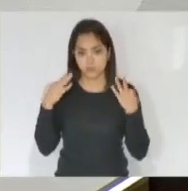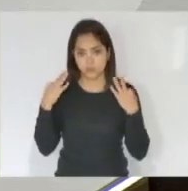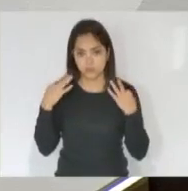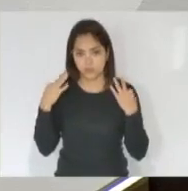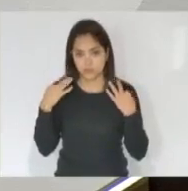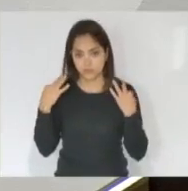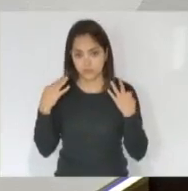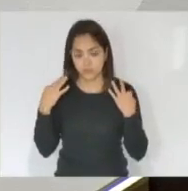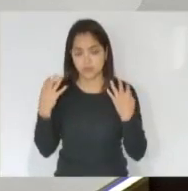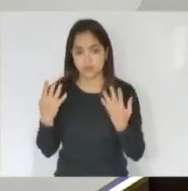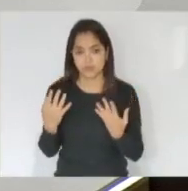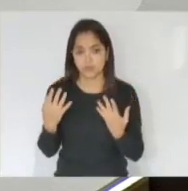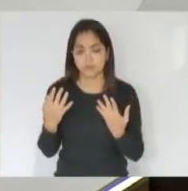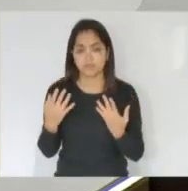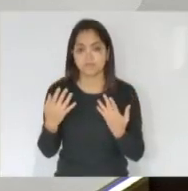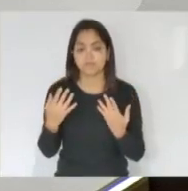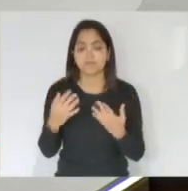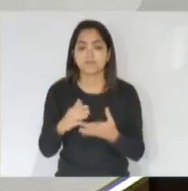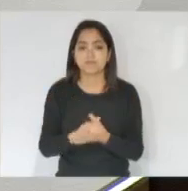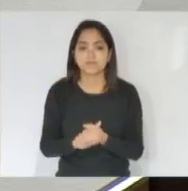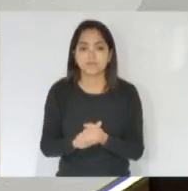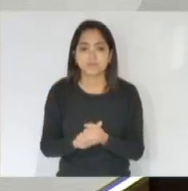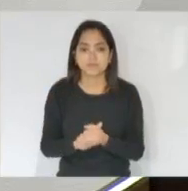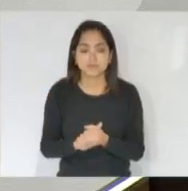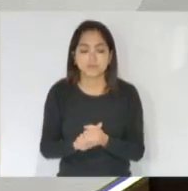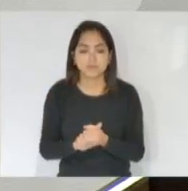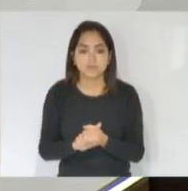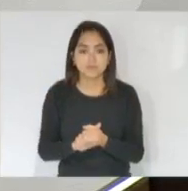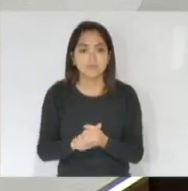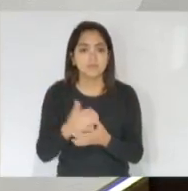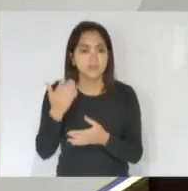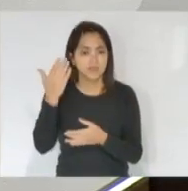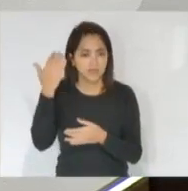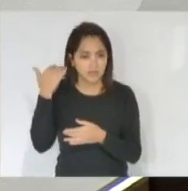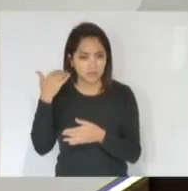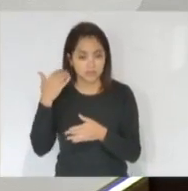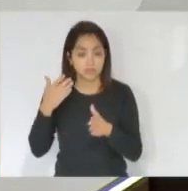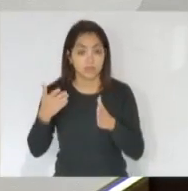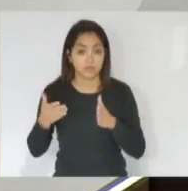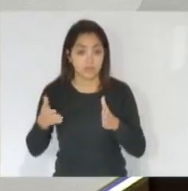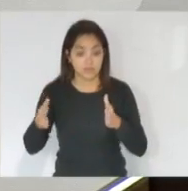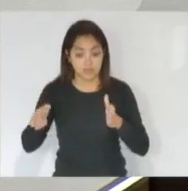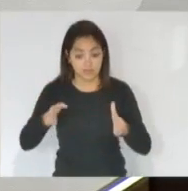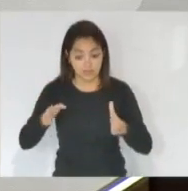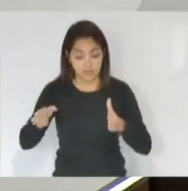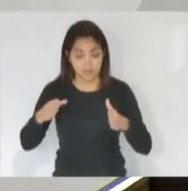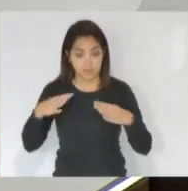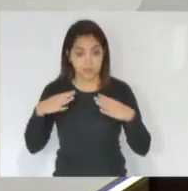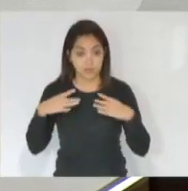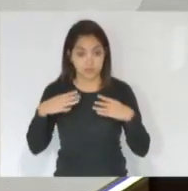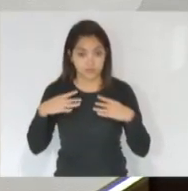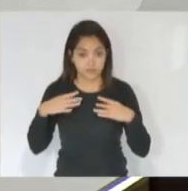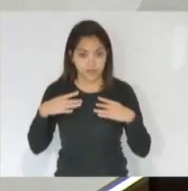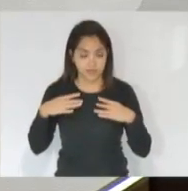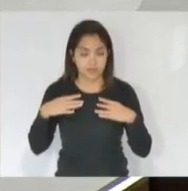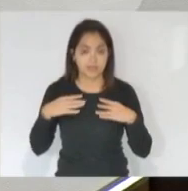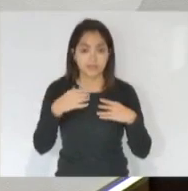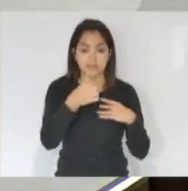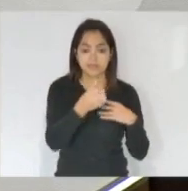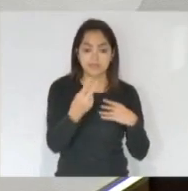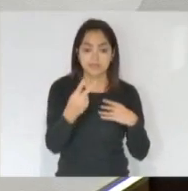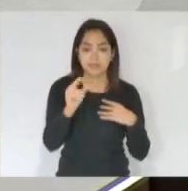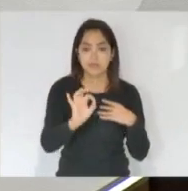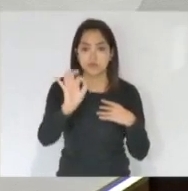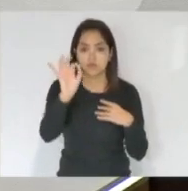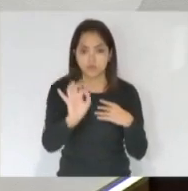nossas instâncias termais. Na época de férias, a ocupação de 62%